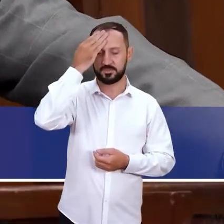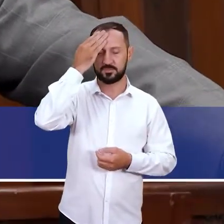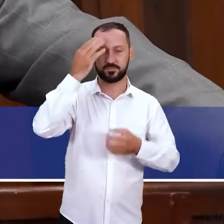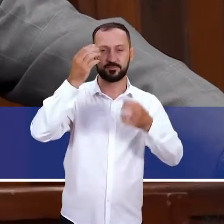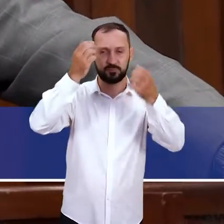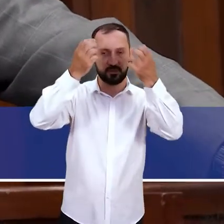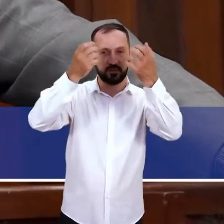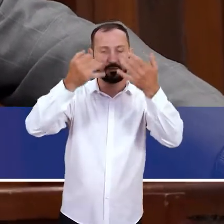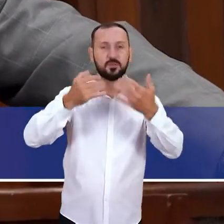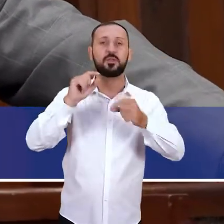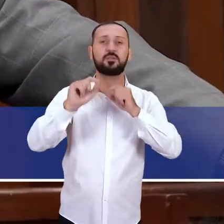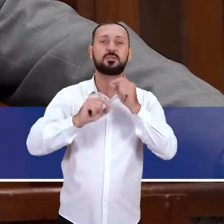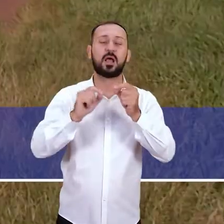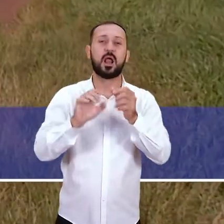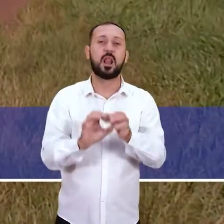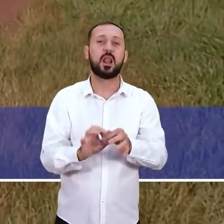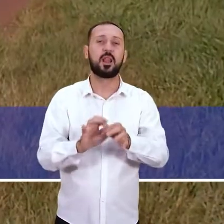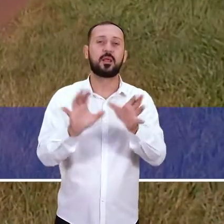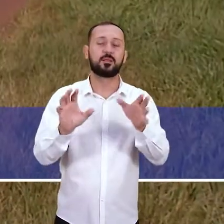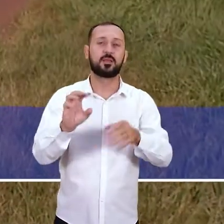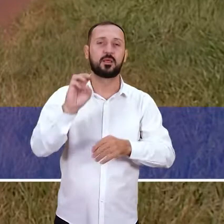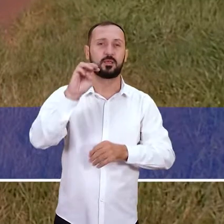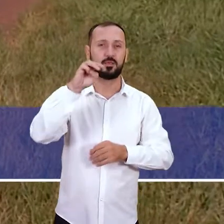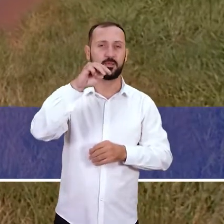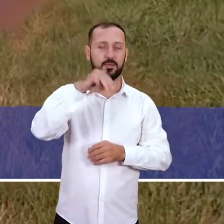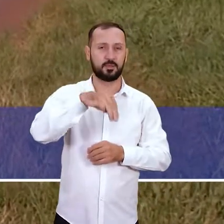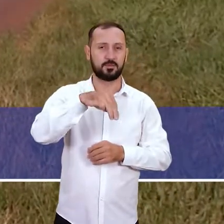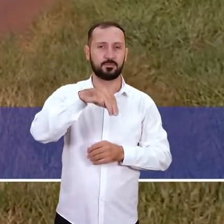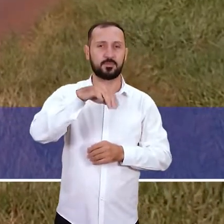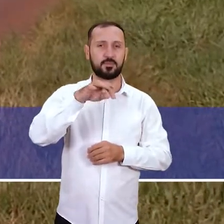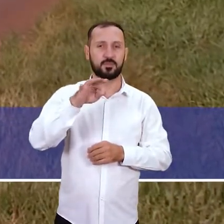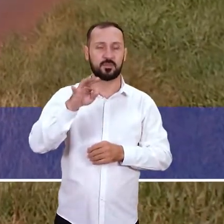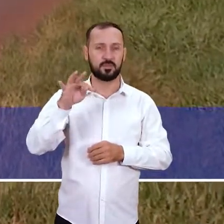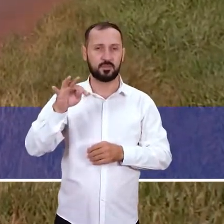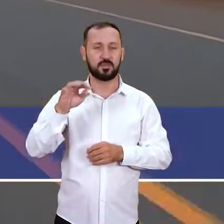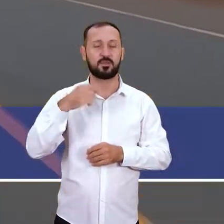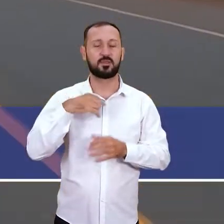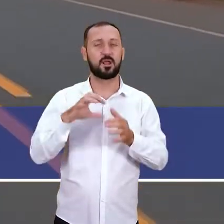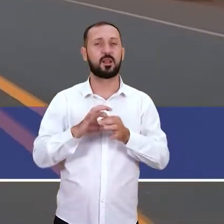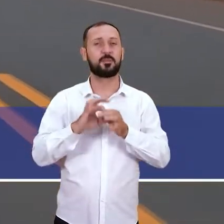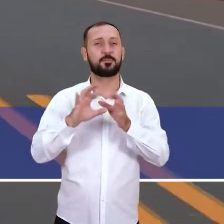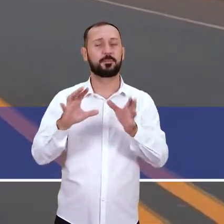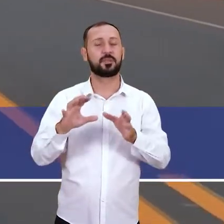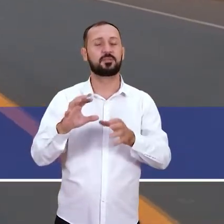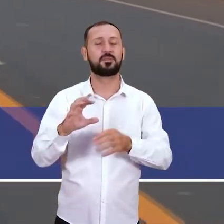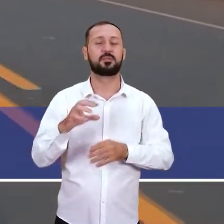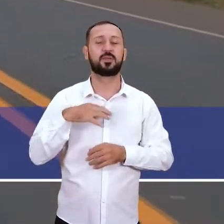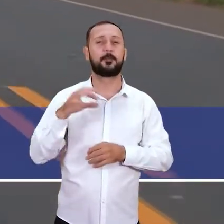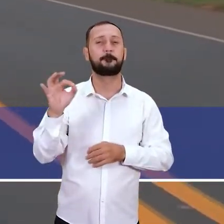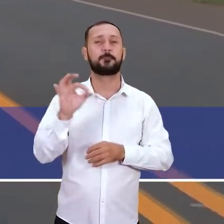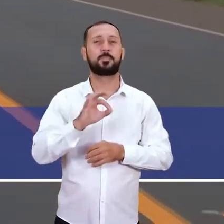deputado Barbosinha, do Democratas, falou sobre a deliberação da NTT, que reduz em